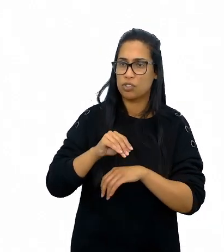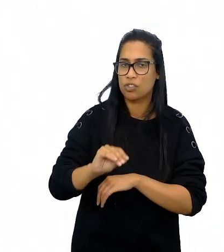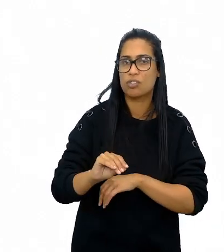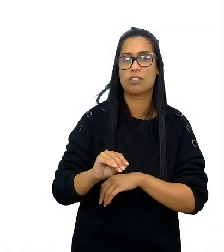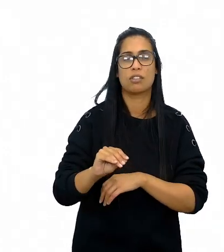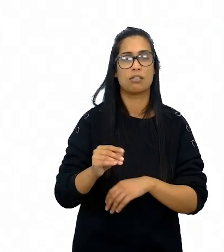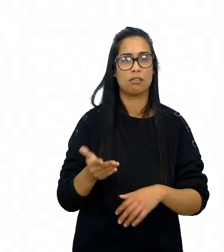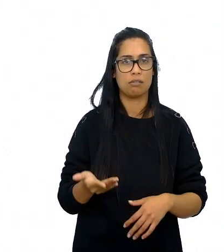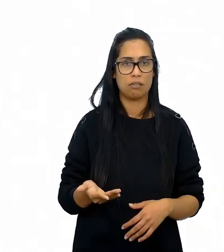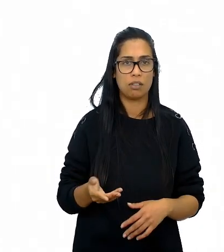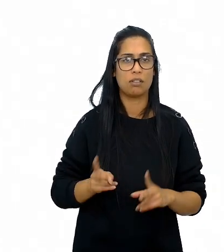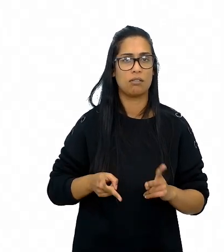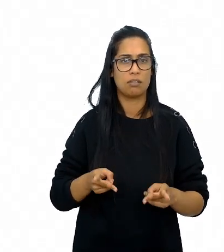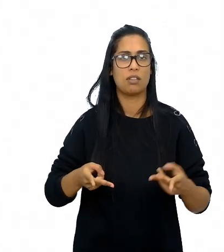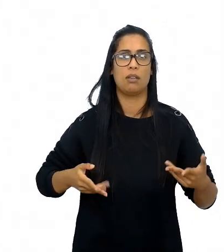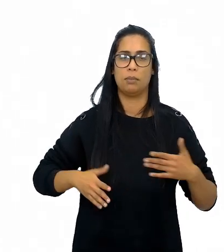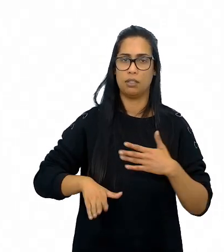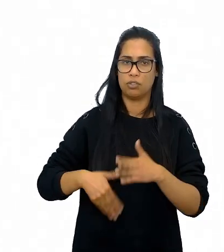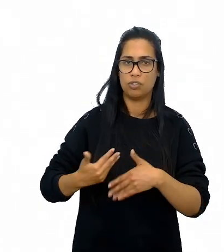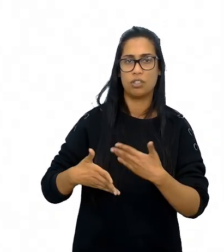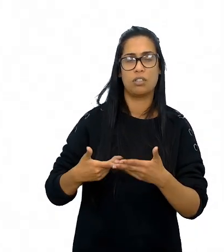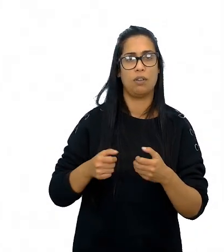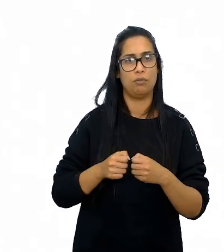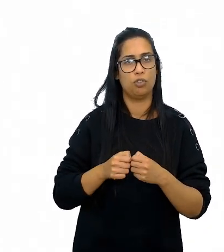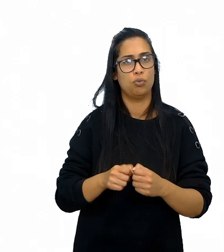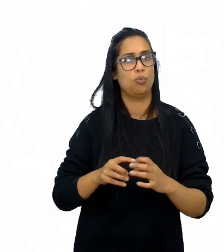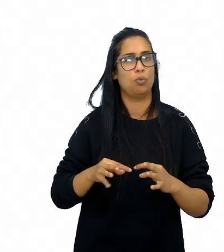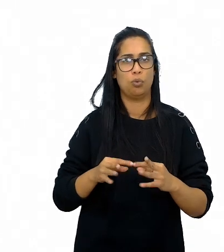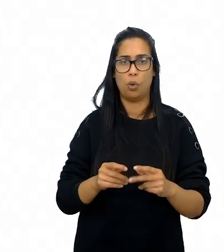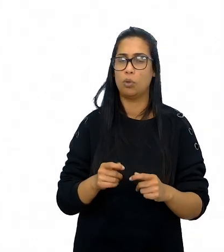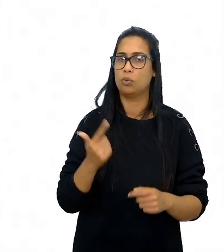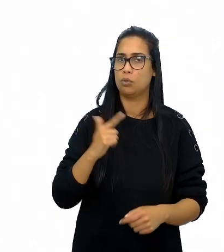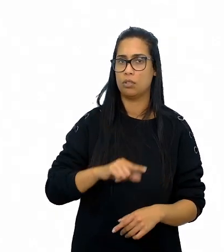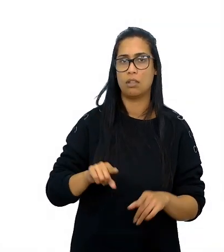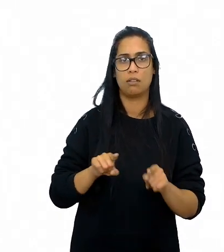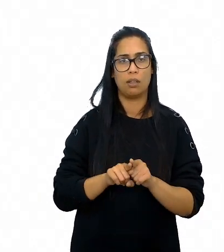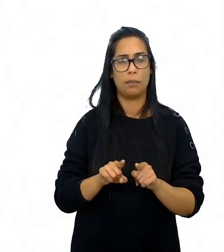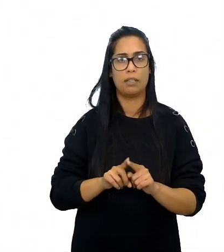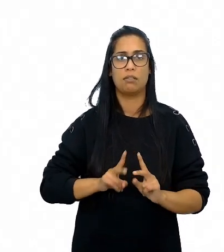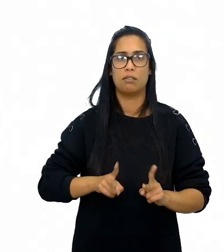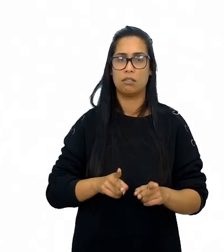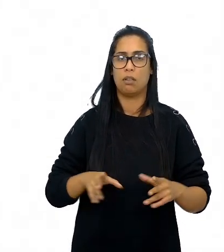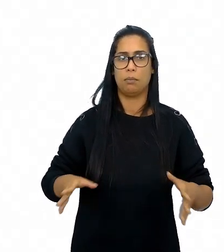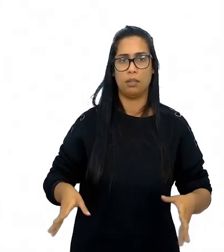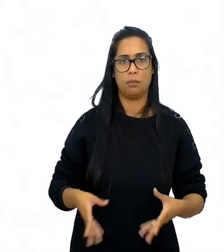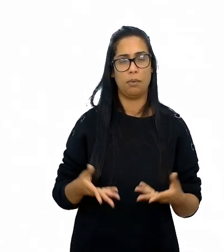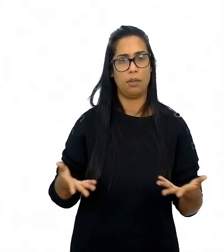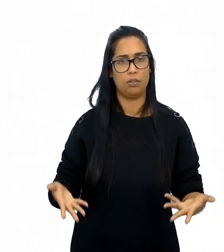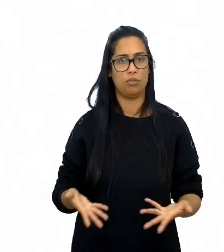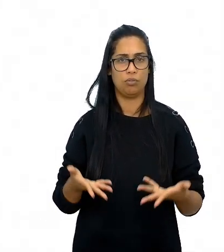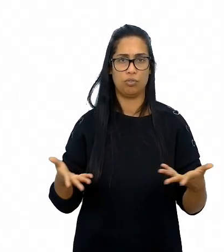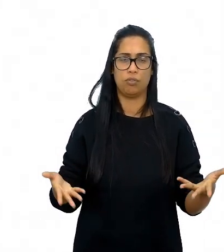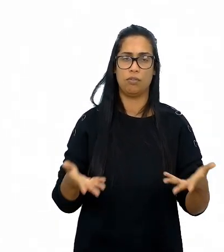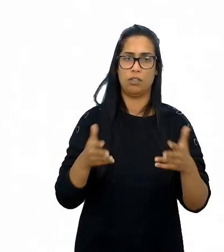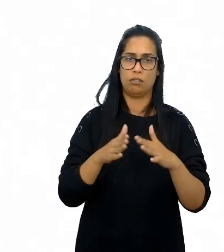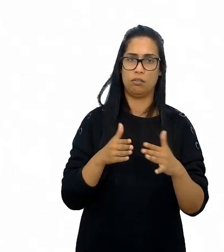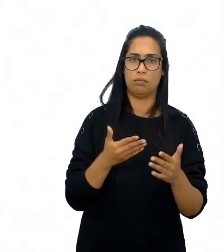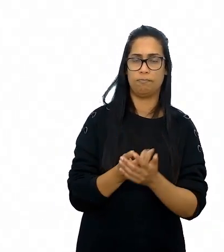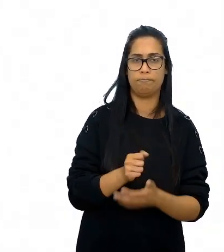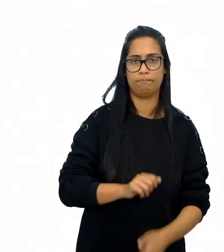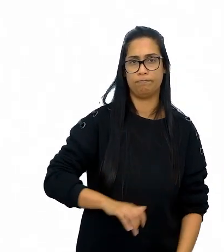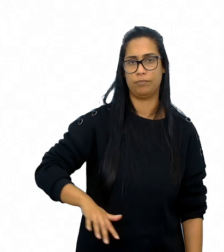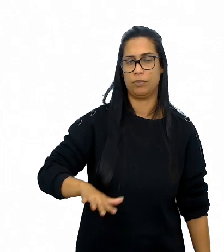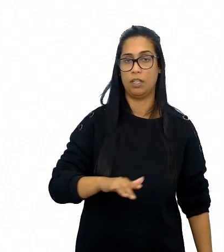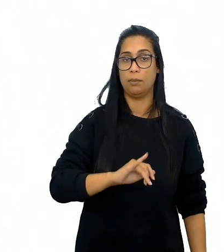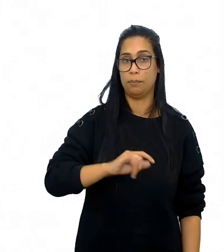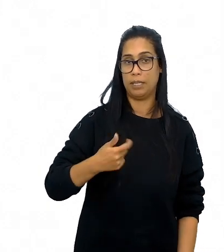desenvolvidas colaborativamente, né? Não adianta, então, se a gente tem esse momento, se vocês estão todos juntos aí nas unidades escolares. Então, vamos